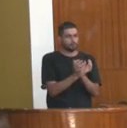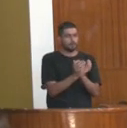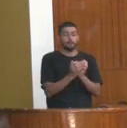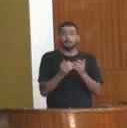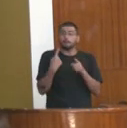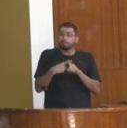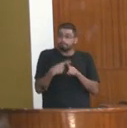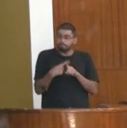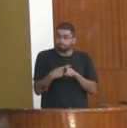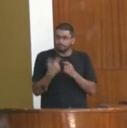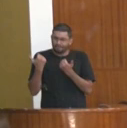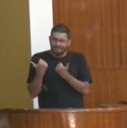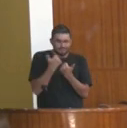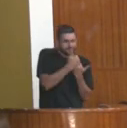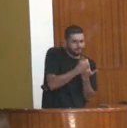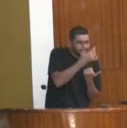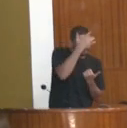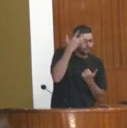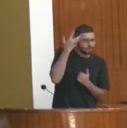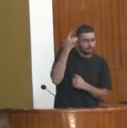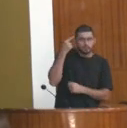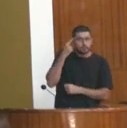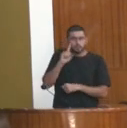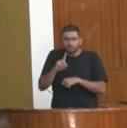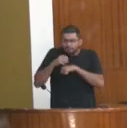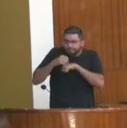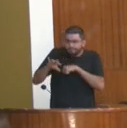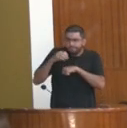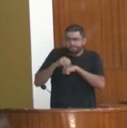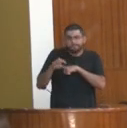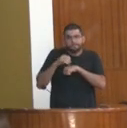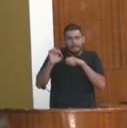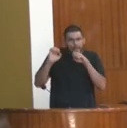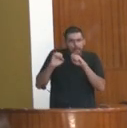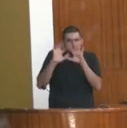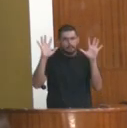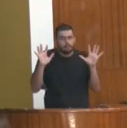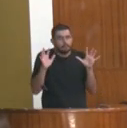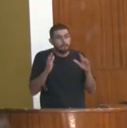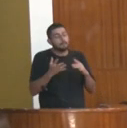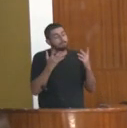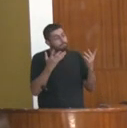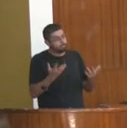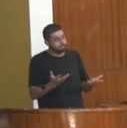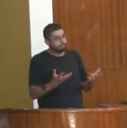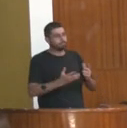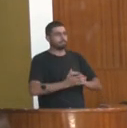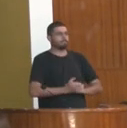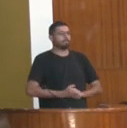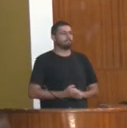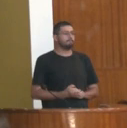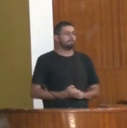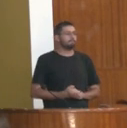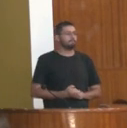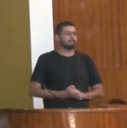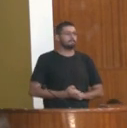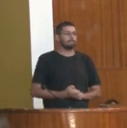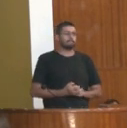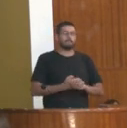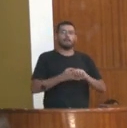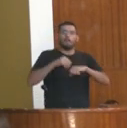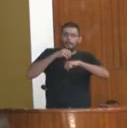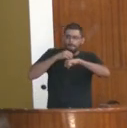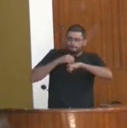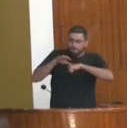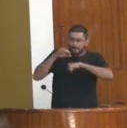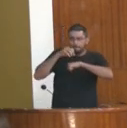uma pessoa na comissão que não sabe passar a informação precisa. Então, mesmo que tenha contrariedade na informação